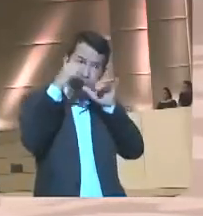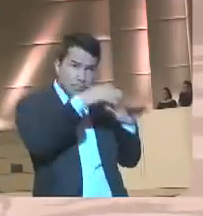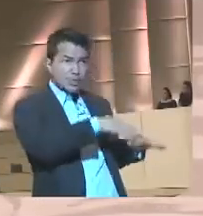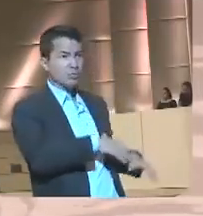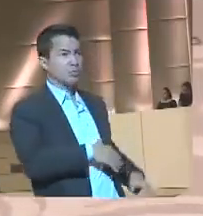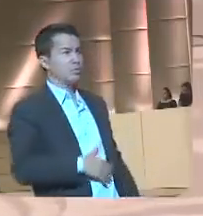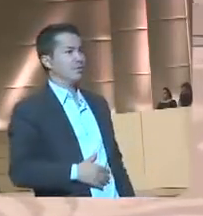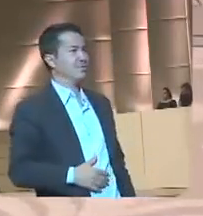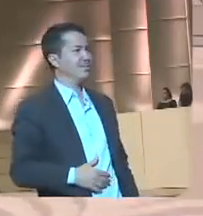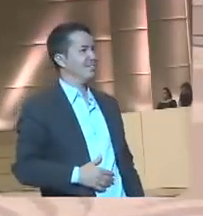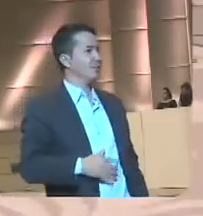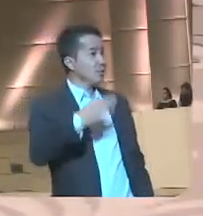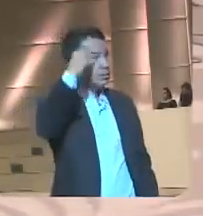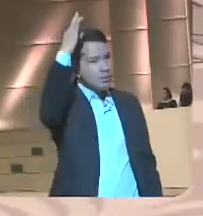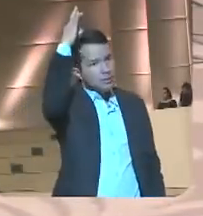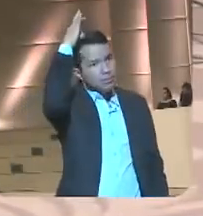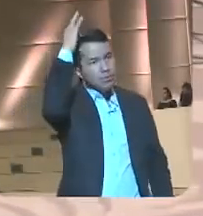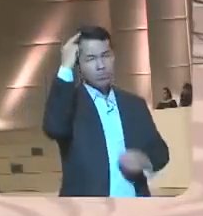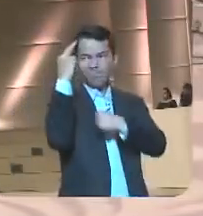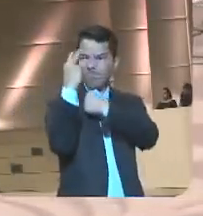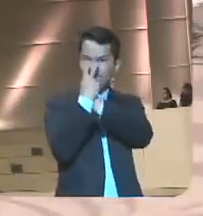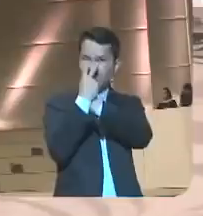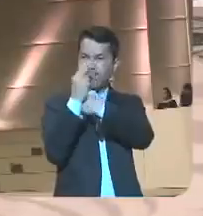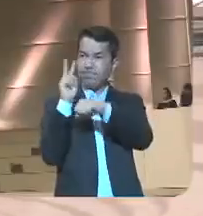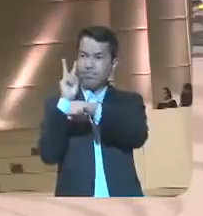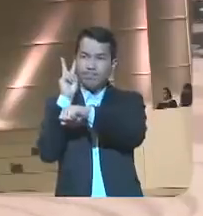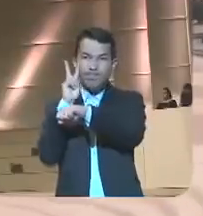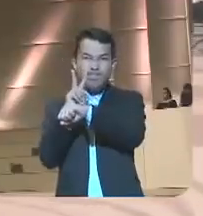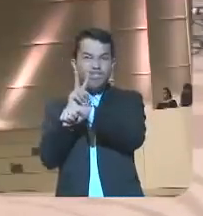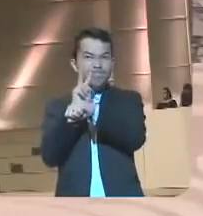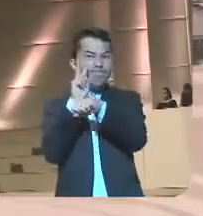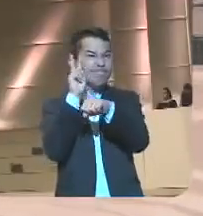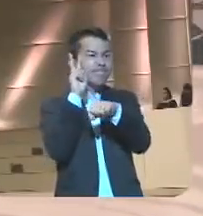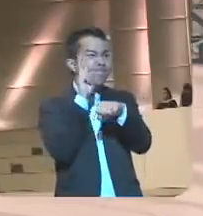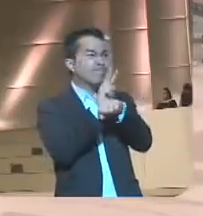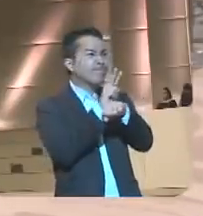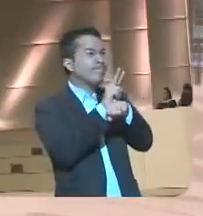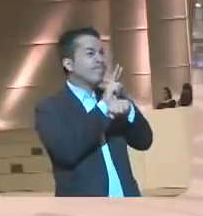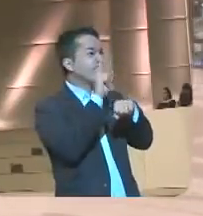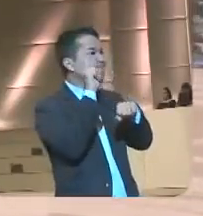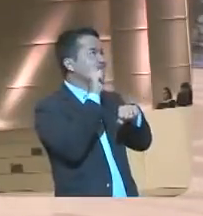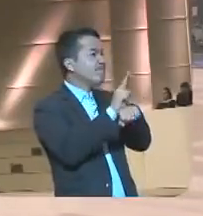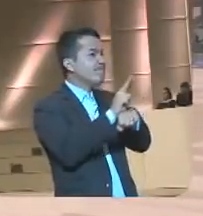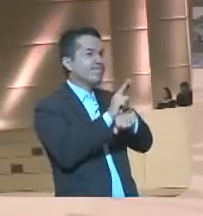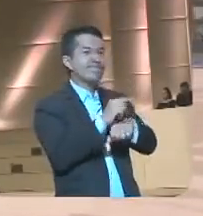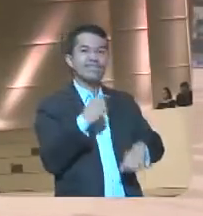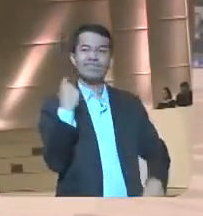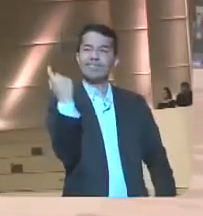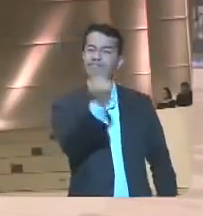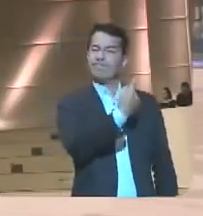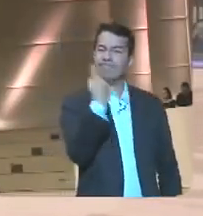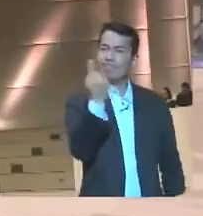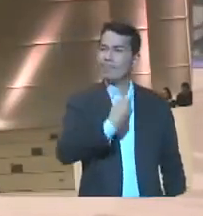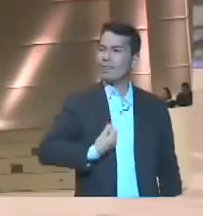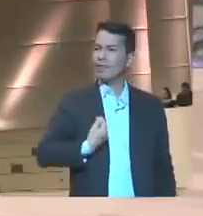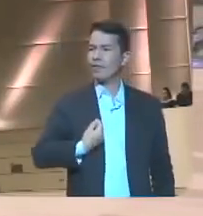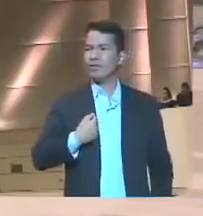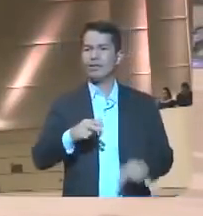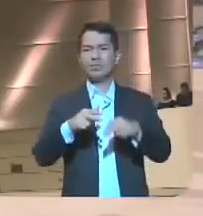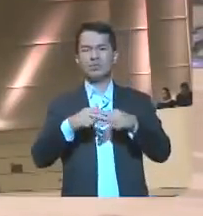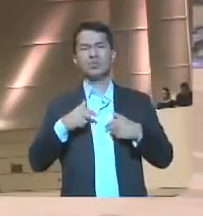quem mais faz isso só o senhor por isso eu preciso do senhor a minha vida